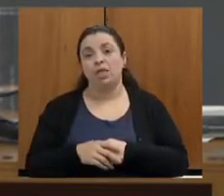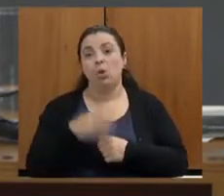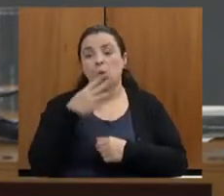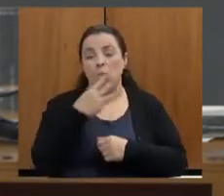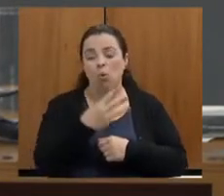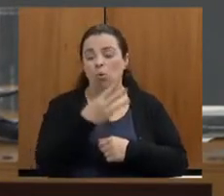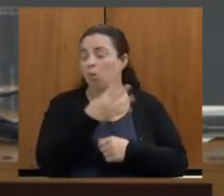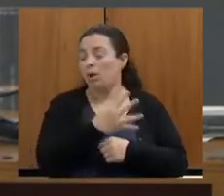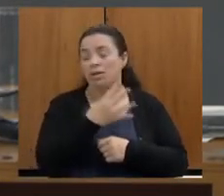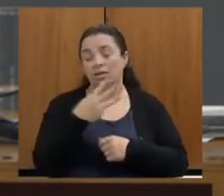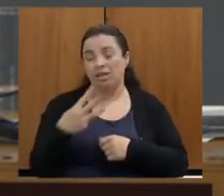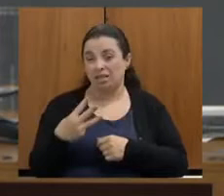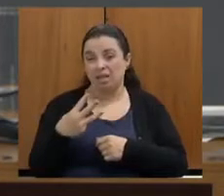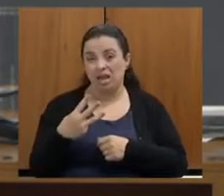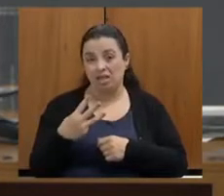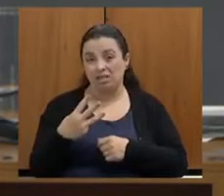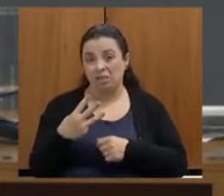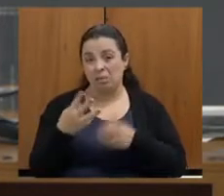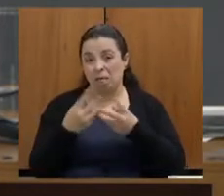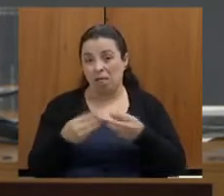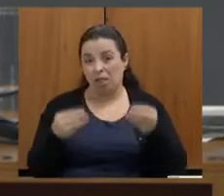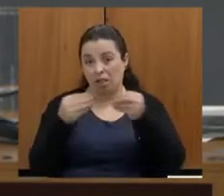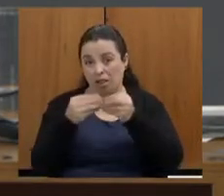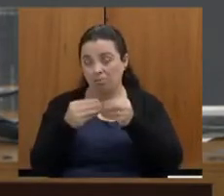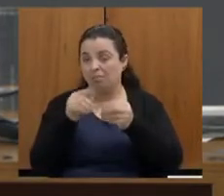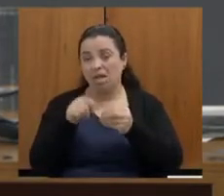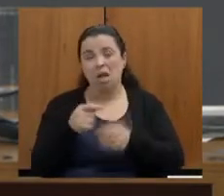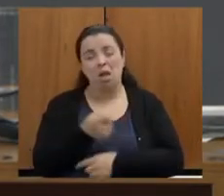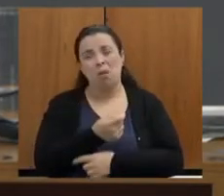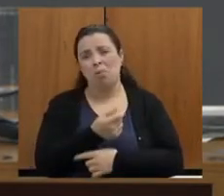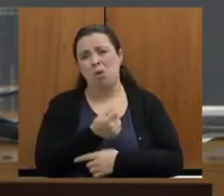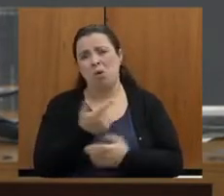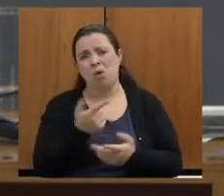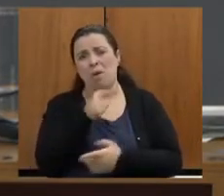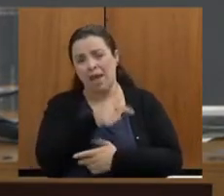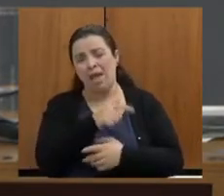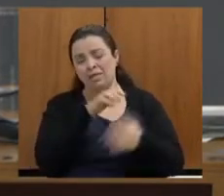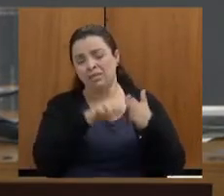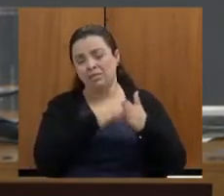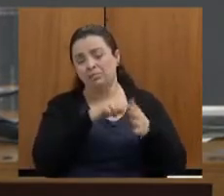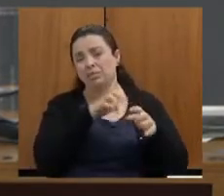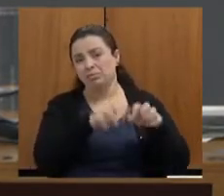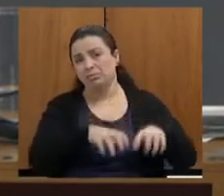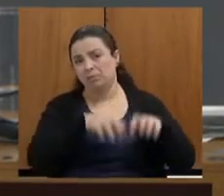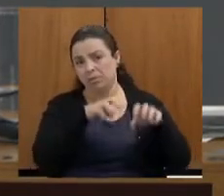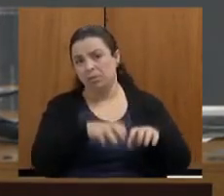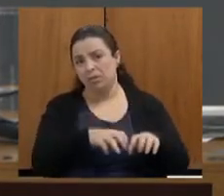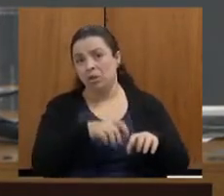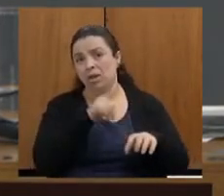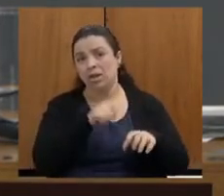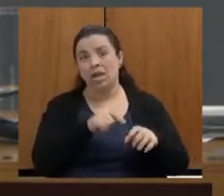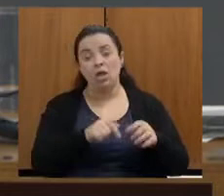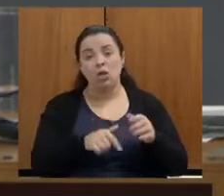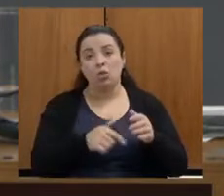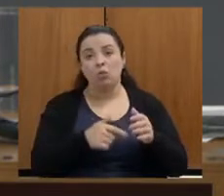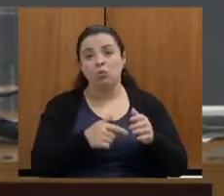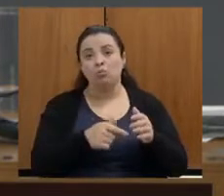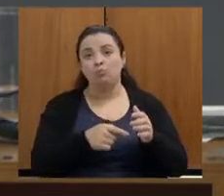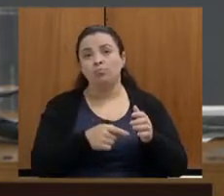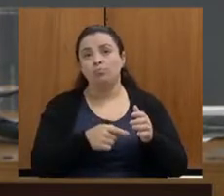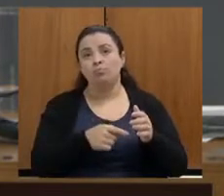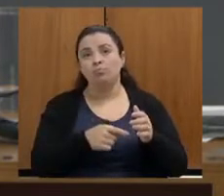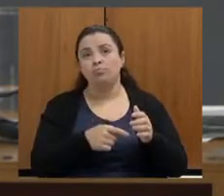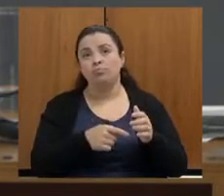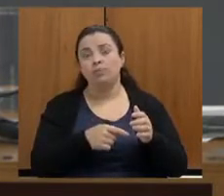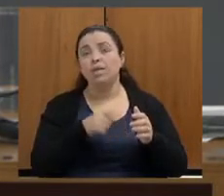miséria para essas mineradoras que cometeram esse que eu cometer este crime duas das maiores do mundo